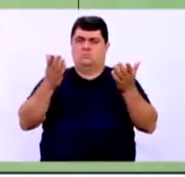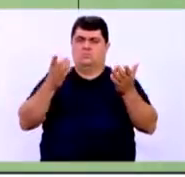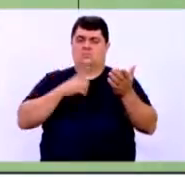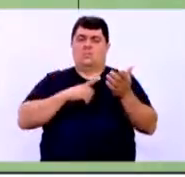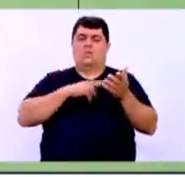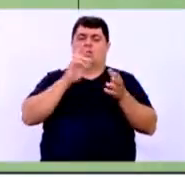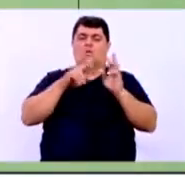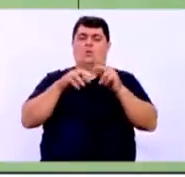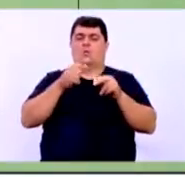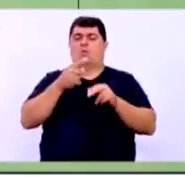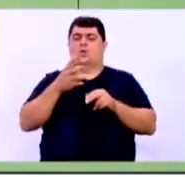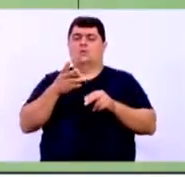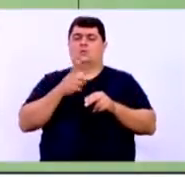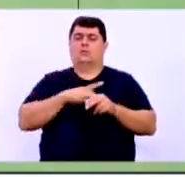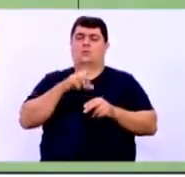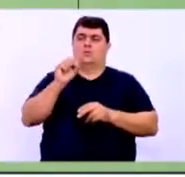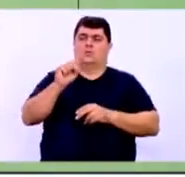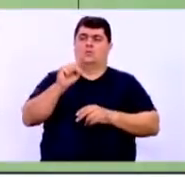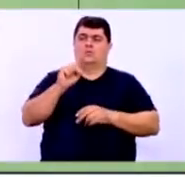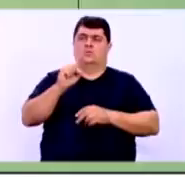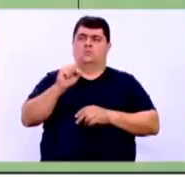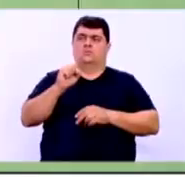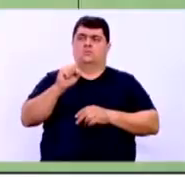quanto? 8.